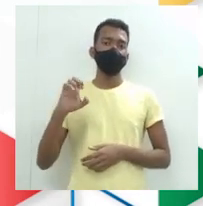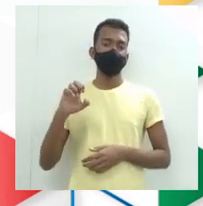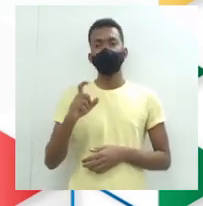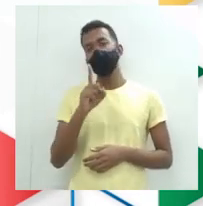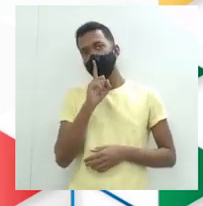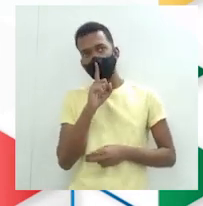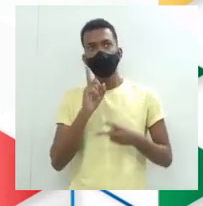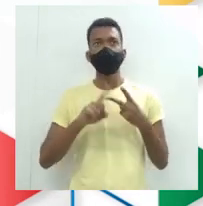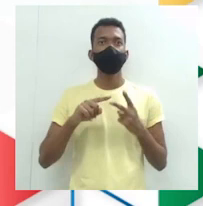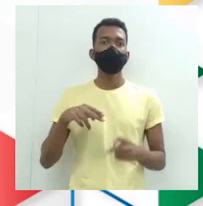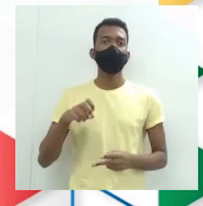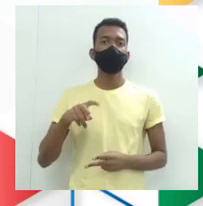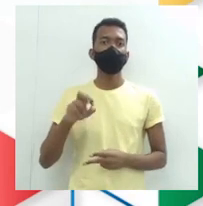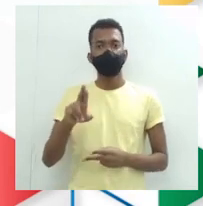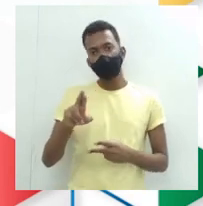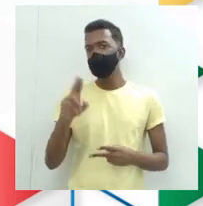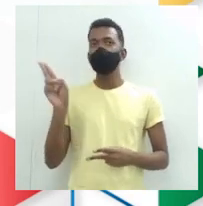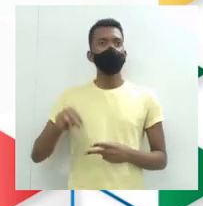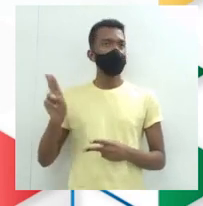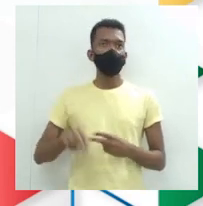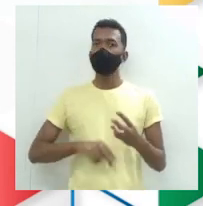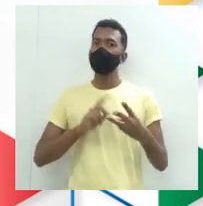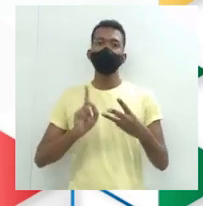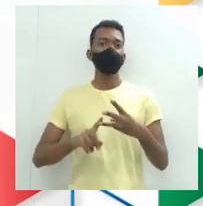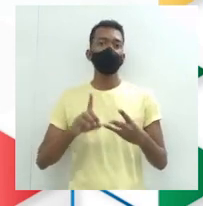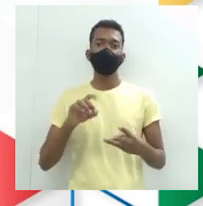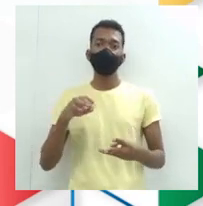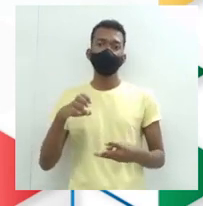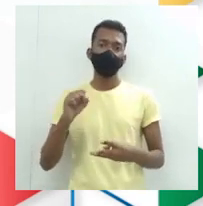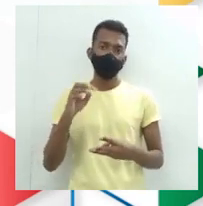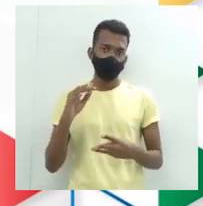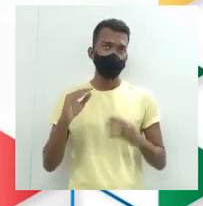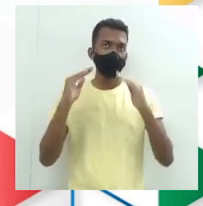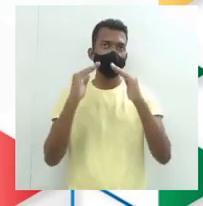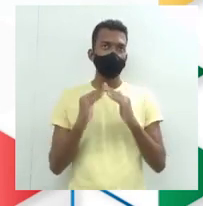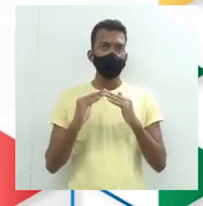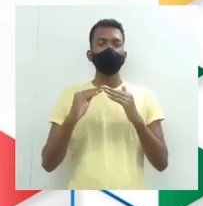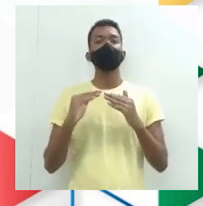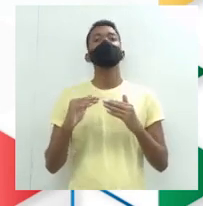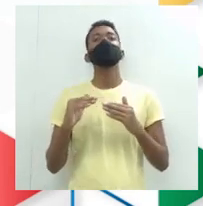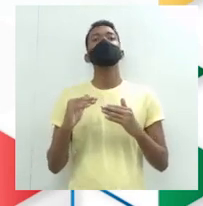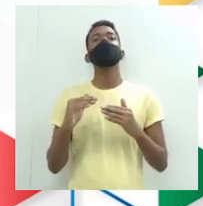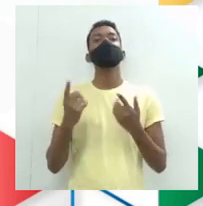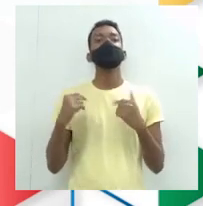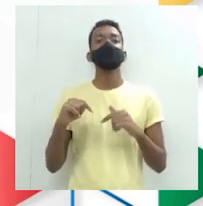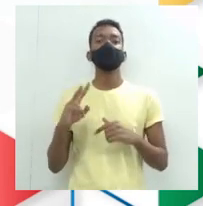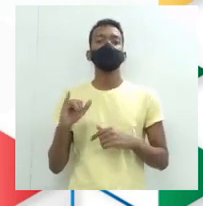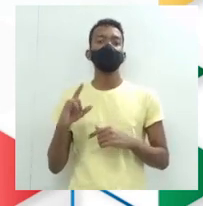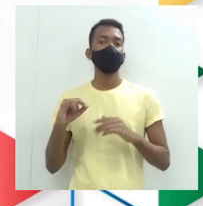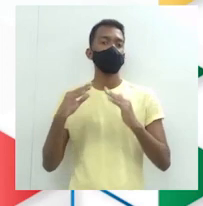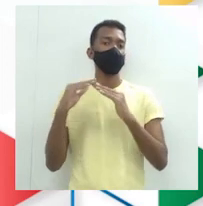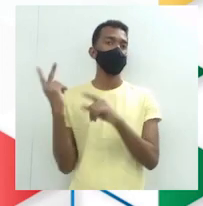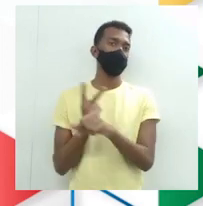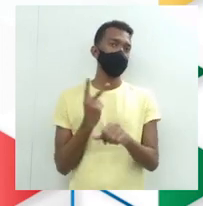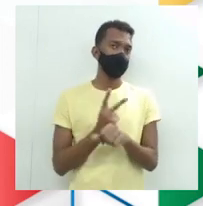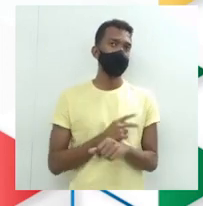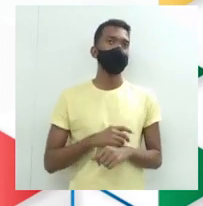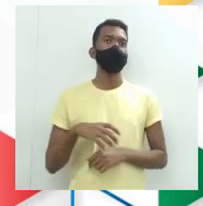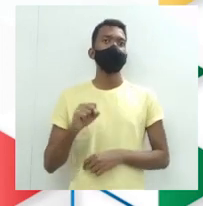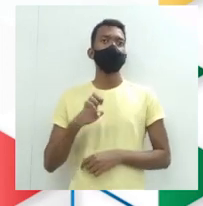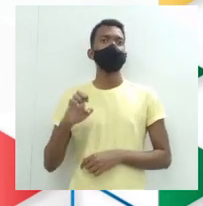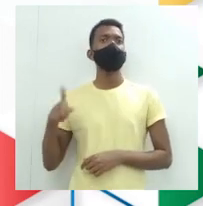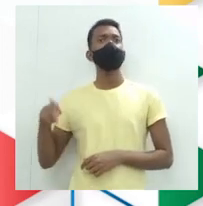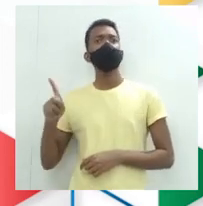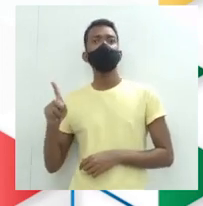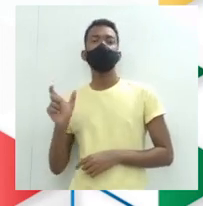silêncio, never, nunca, domestic violence, violência doméstica. Seek, que seria